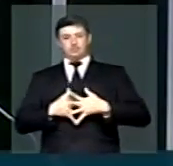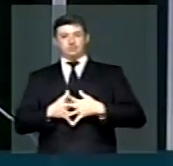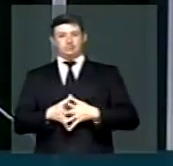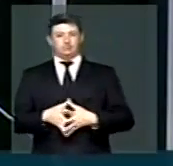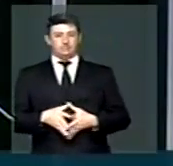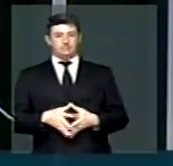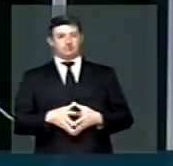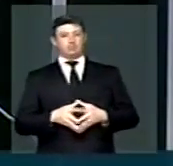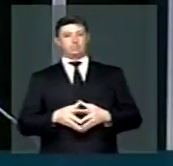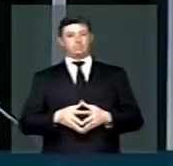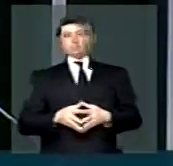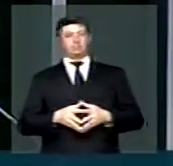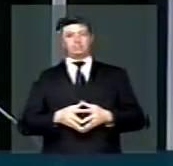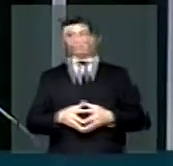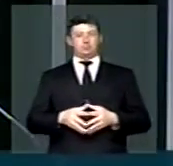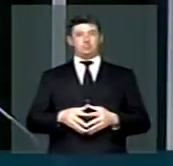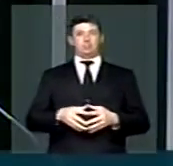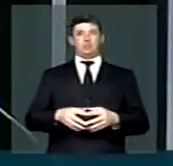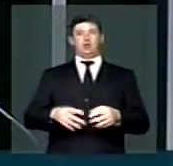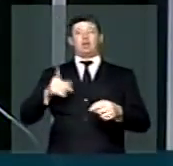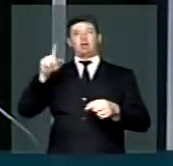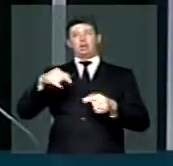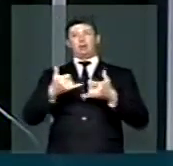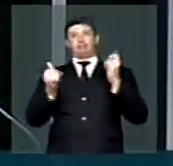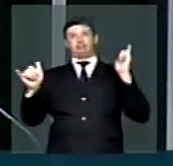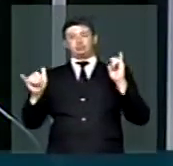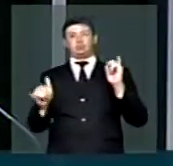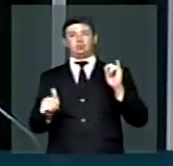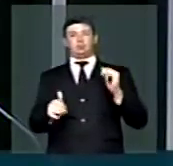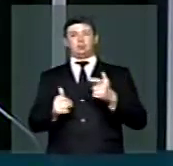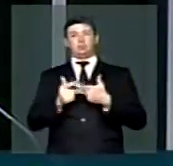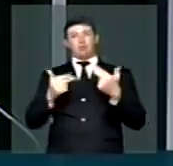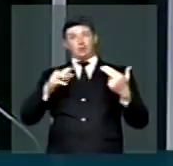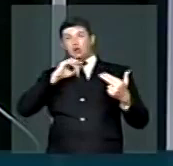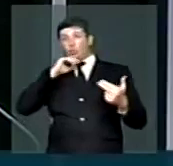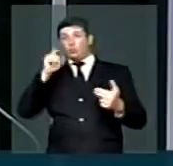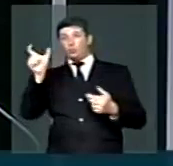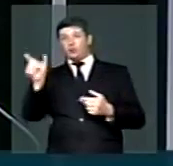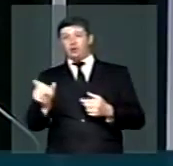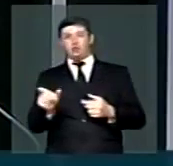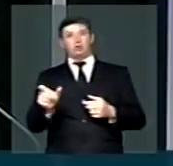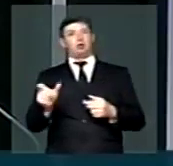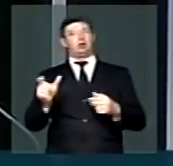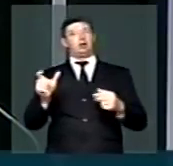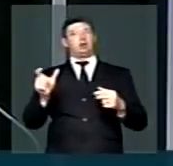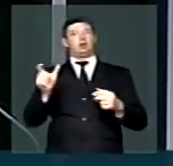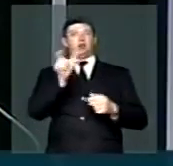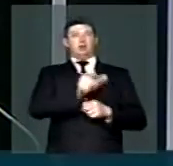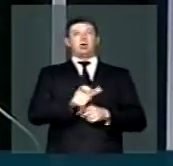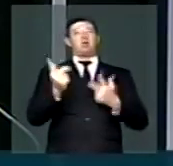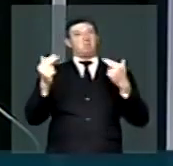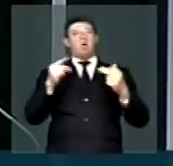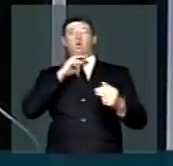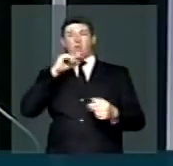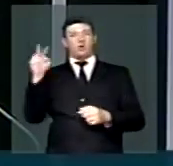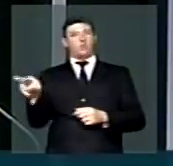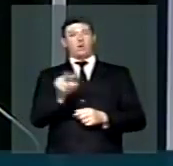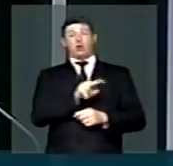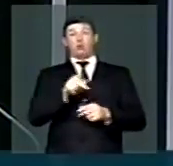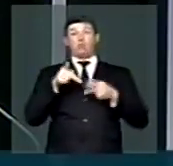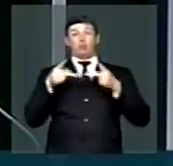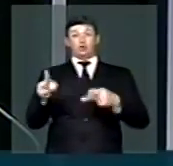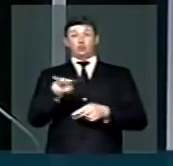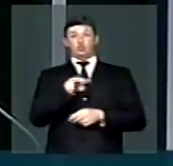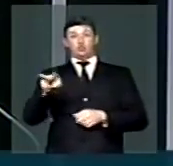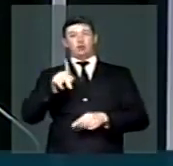os assuntos serem antagônicos, uma coisa ruim ele tem em comum. Ambos os projetos